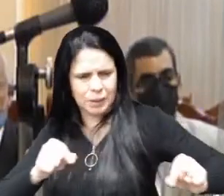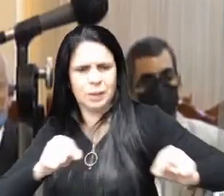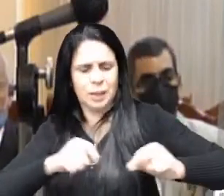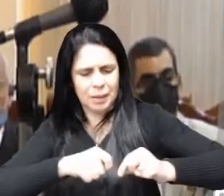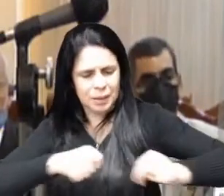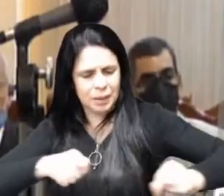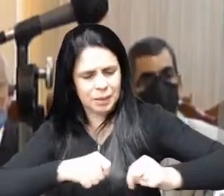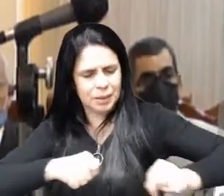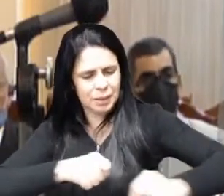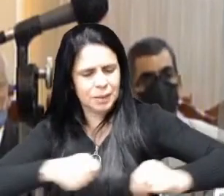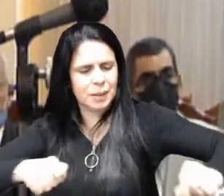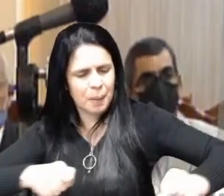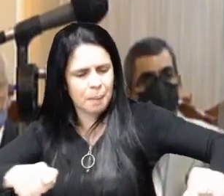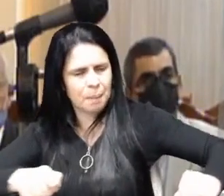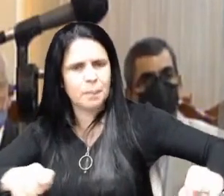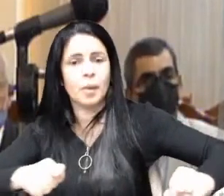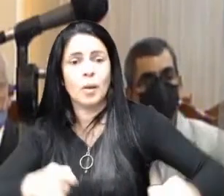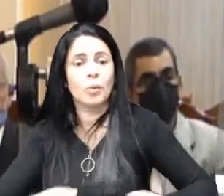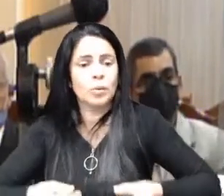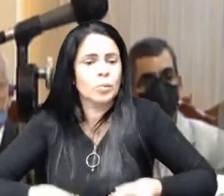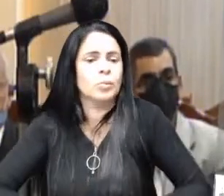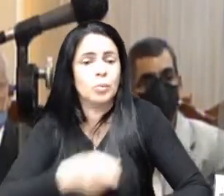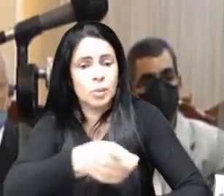dá mais do que o que pode.